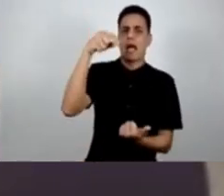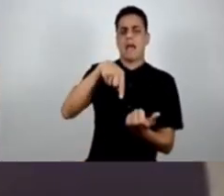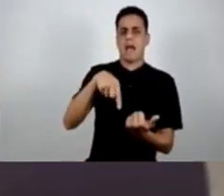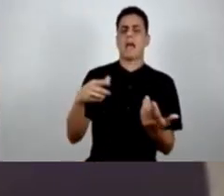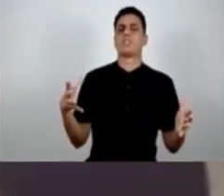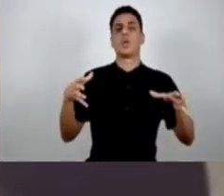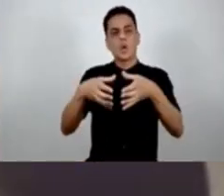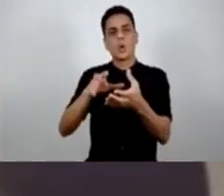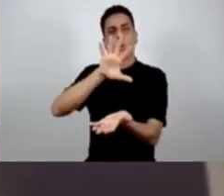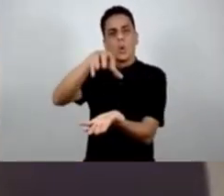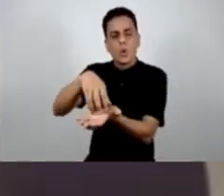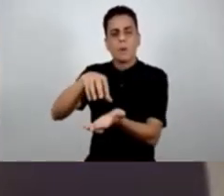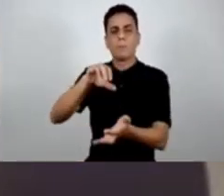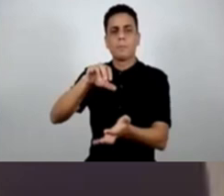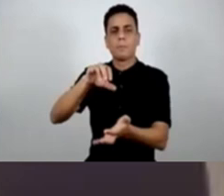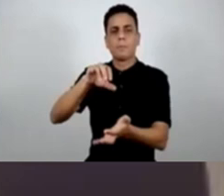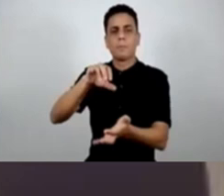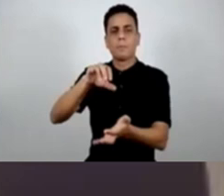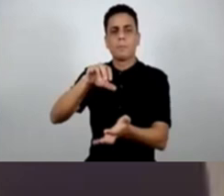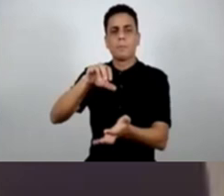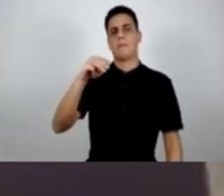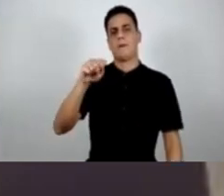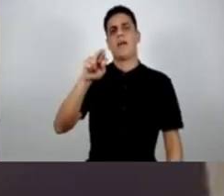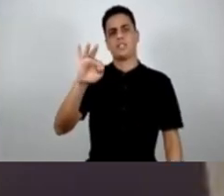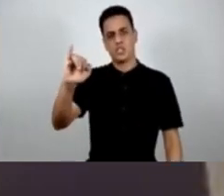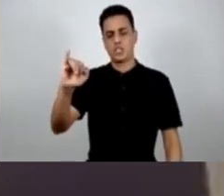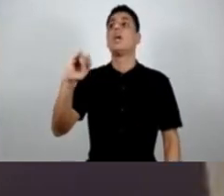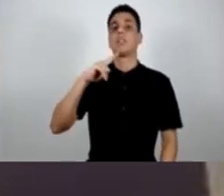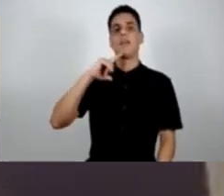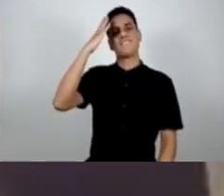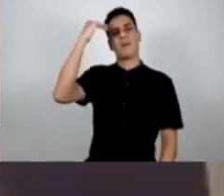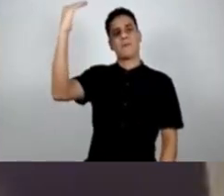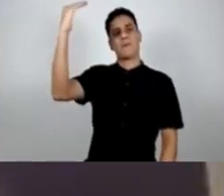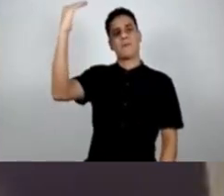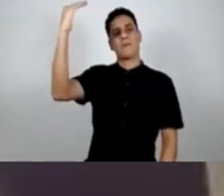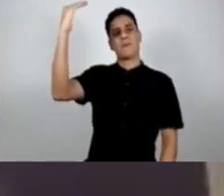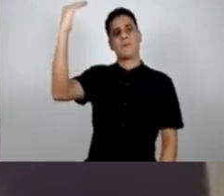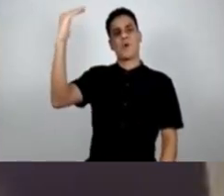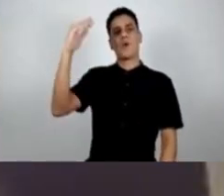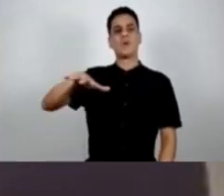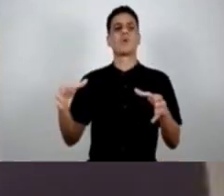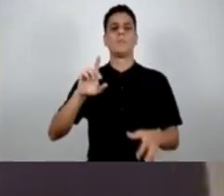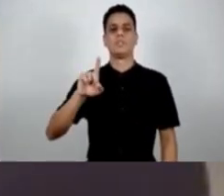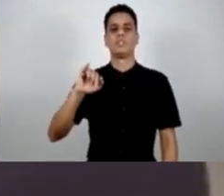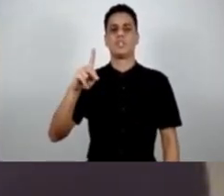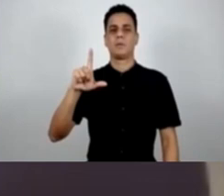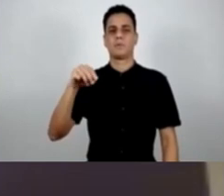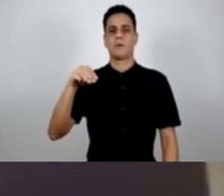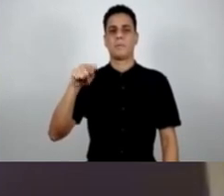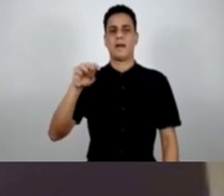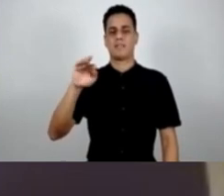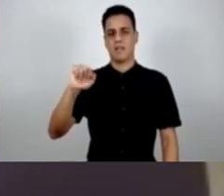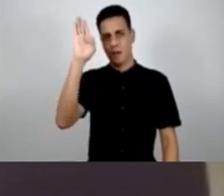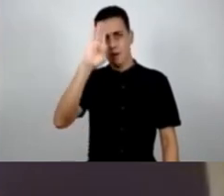um rol histórico e que é muito reconhecido no mundo dos diplomatas brasileiros. Mas a imagem do